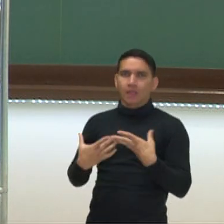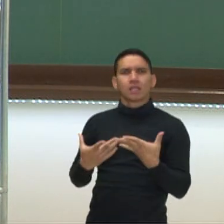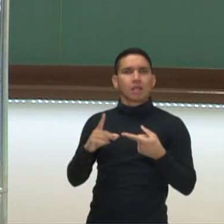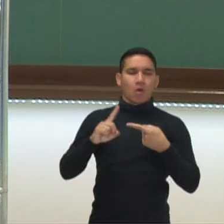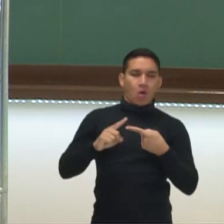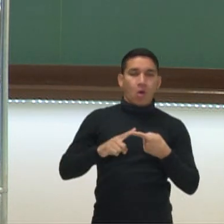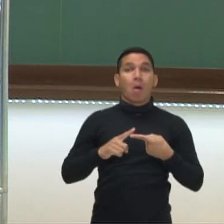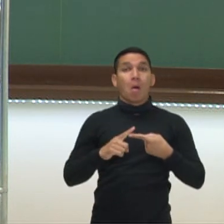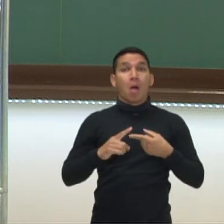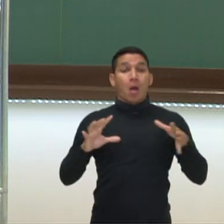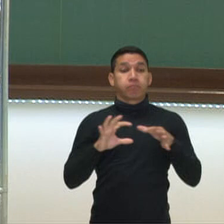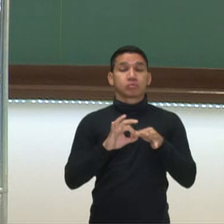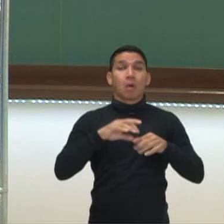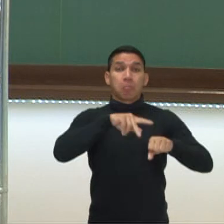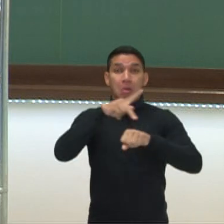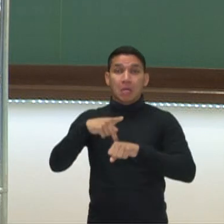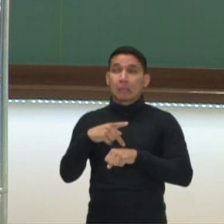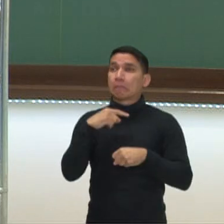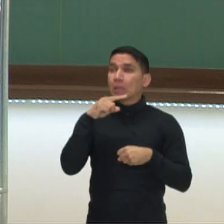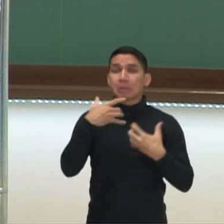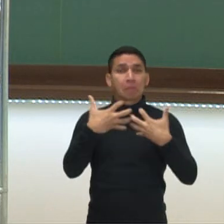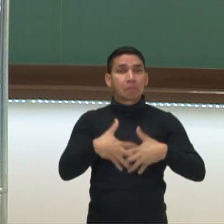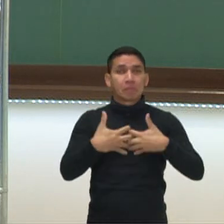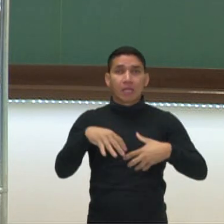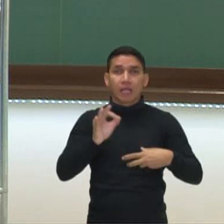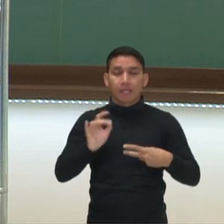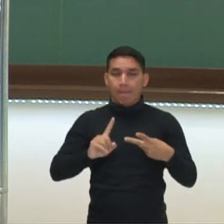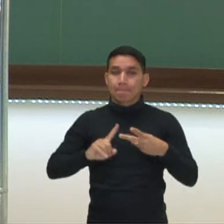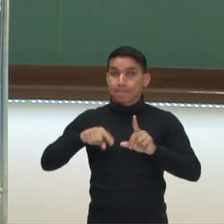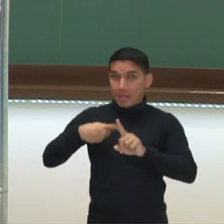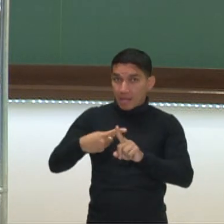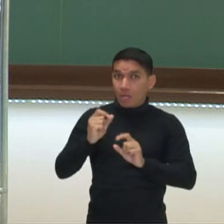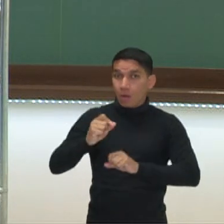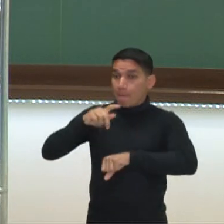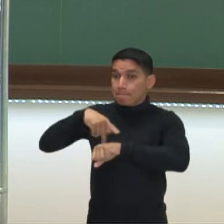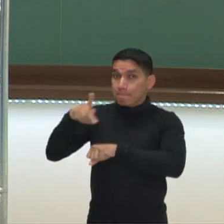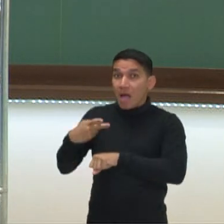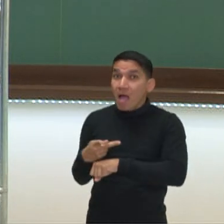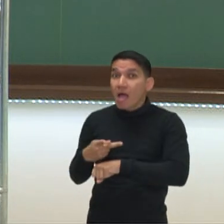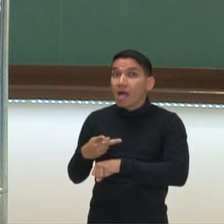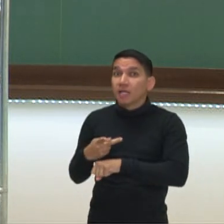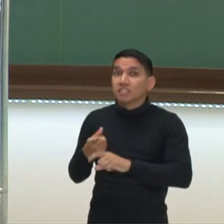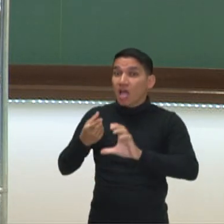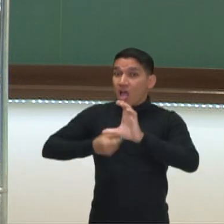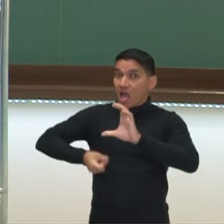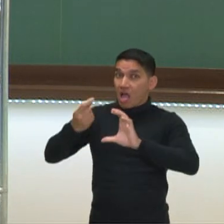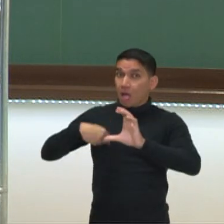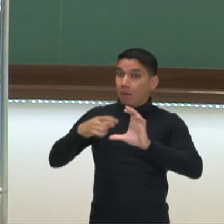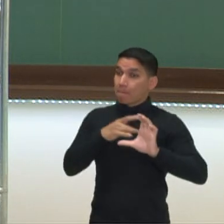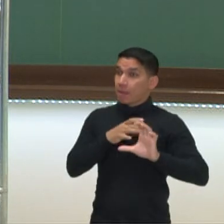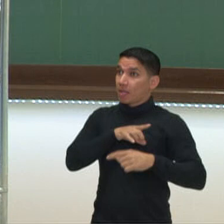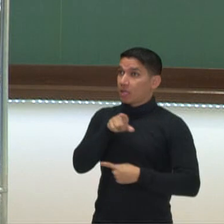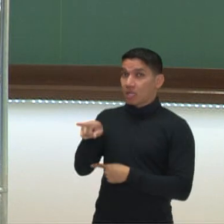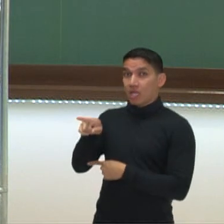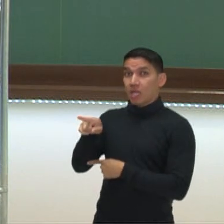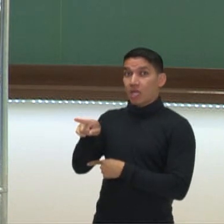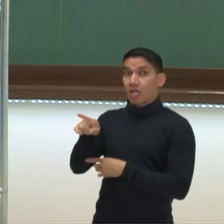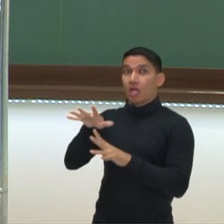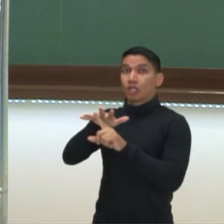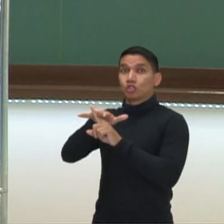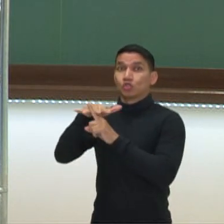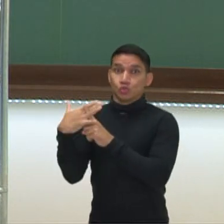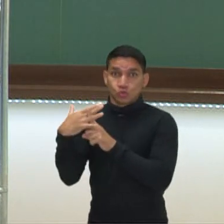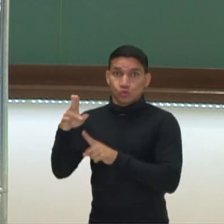inoperantes e a política de apaziguamento dos países capitalistas que tinham mais medo da União Soviética, do capitalismo, do comunismo da